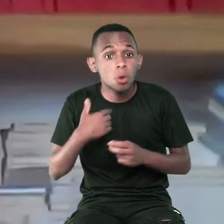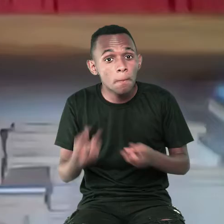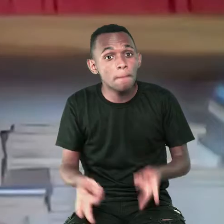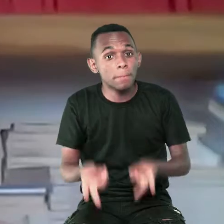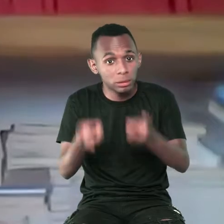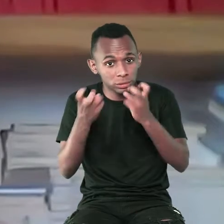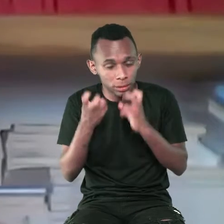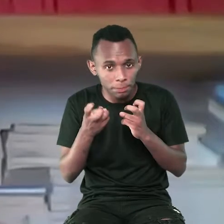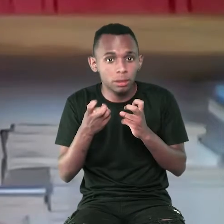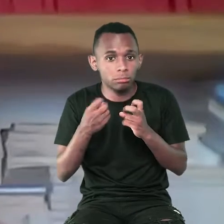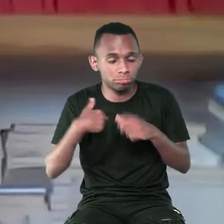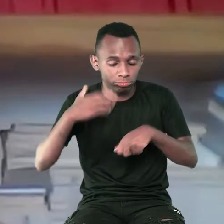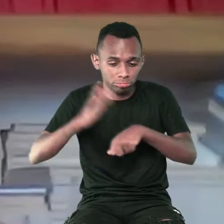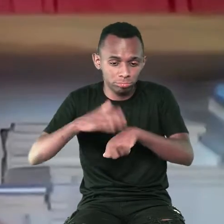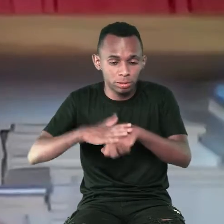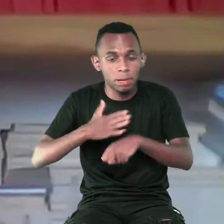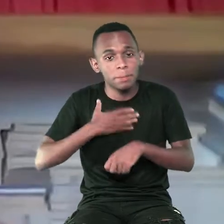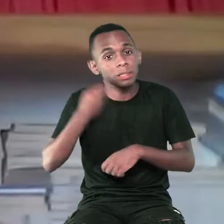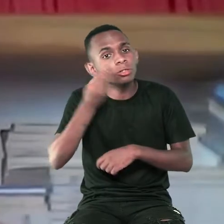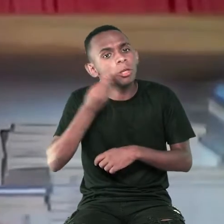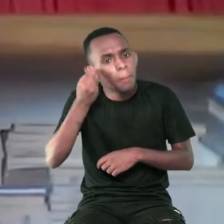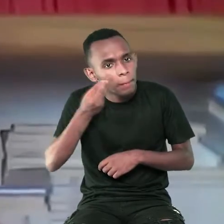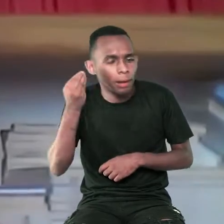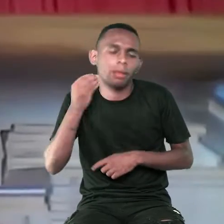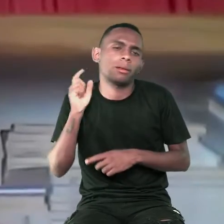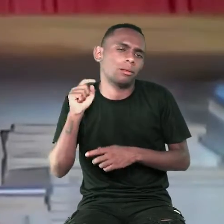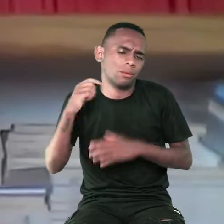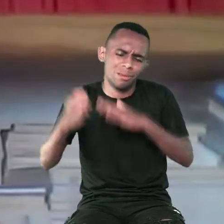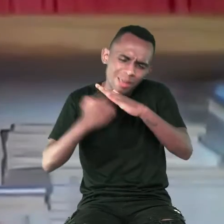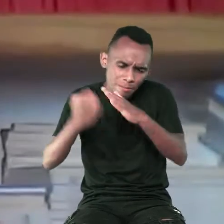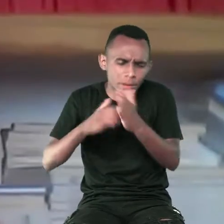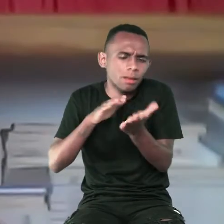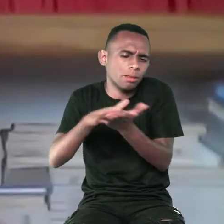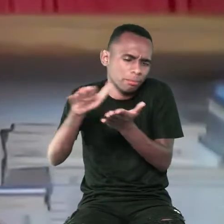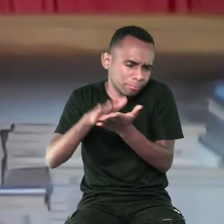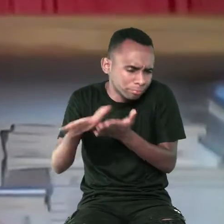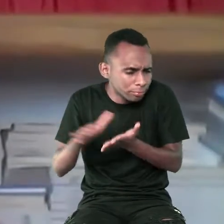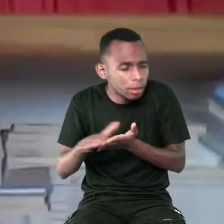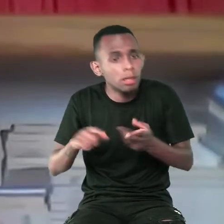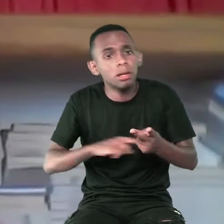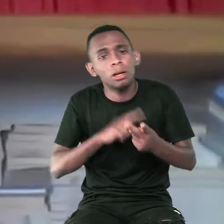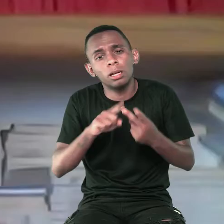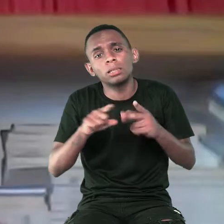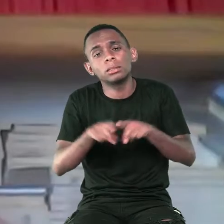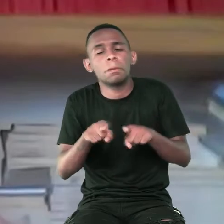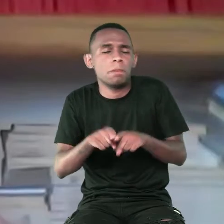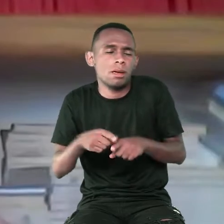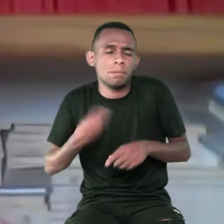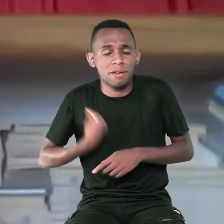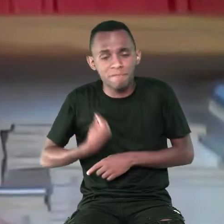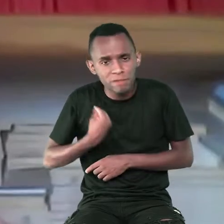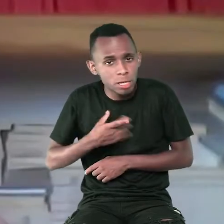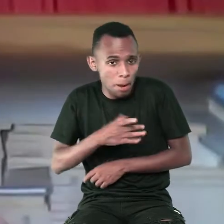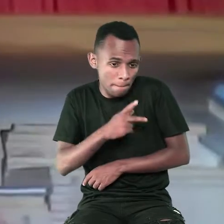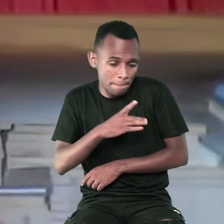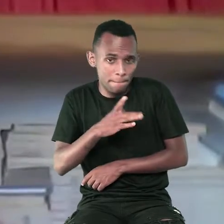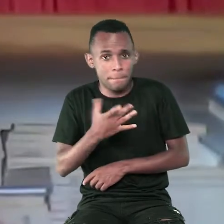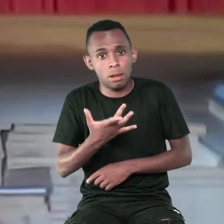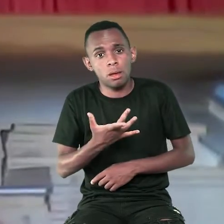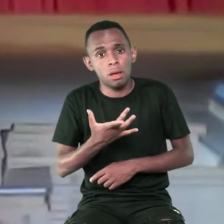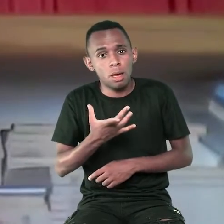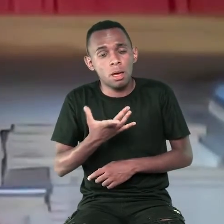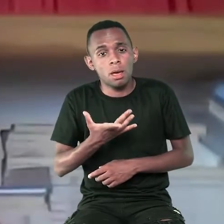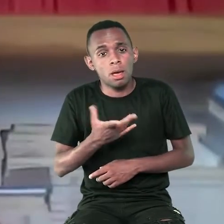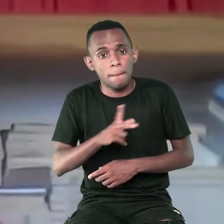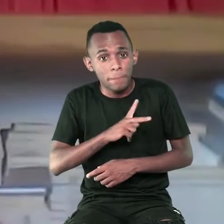percebi na minha vivência, muito aqui na editora também, sabe, na minha vida pessoal, como hoje é